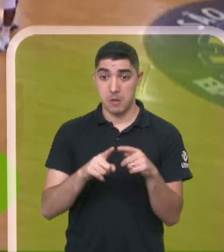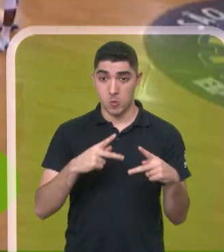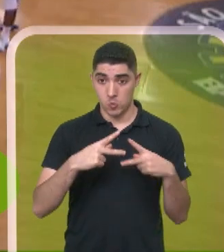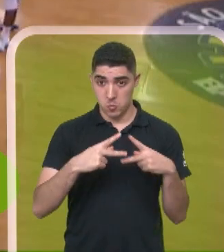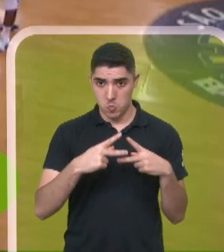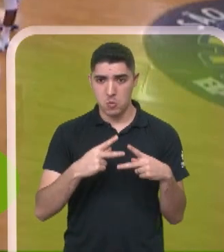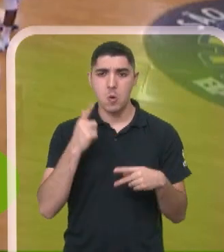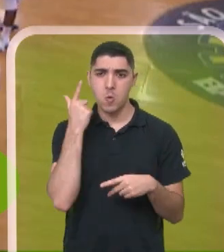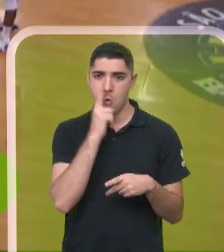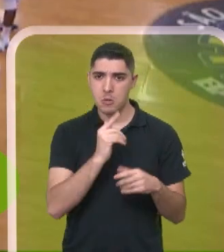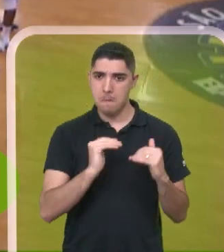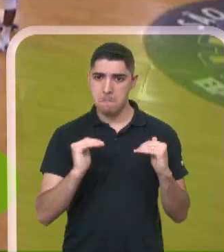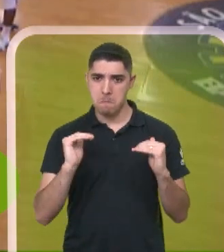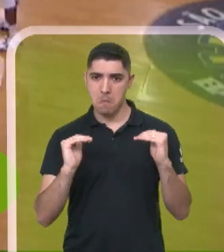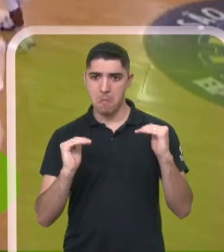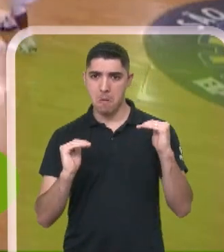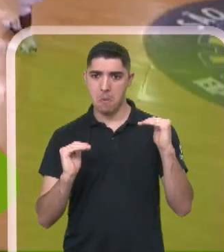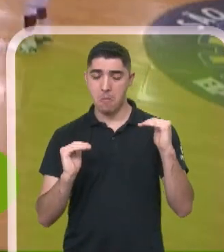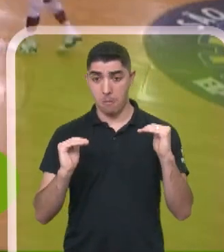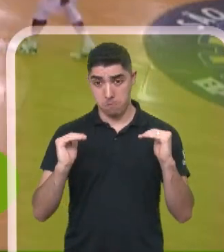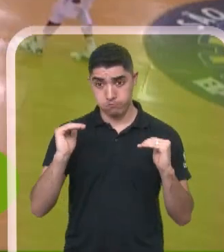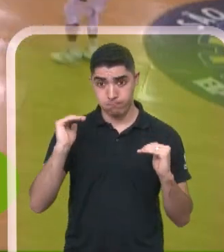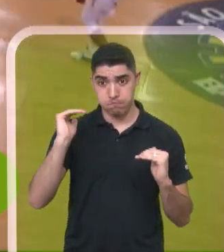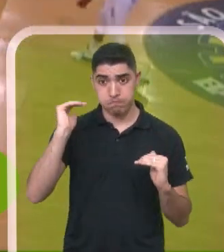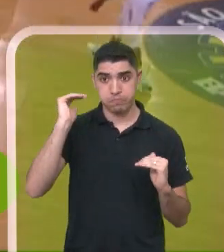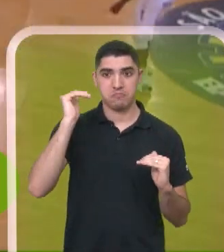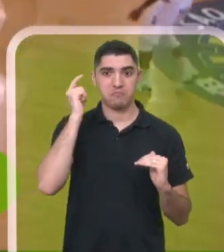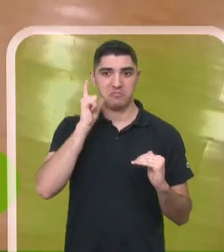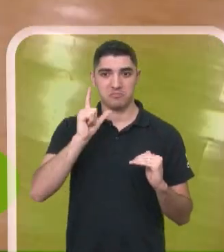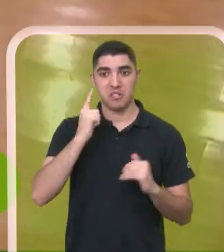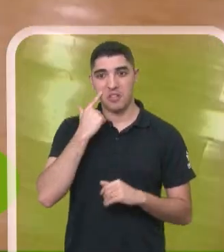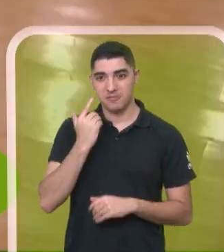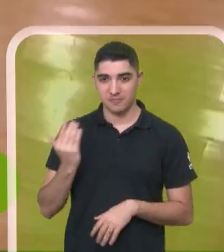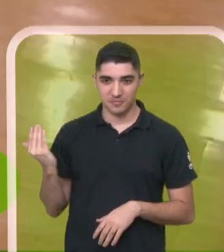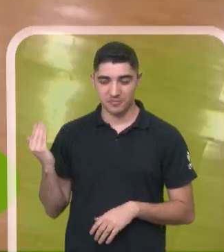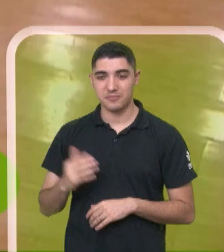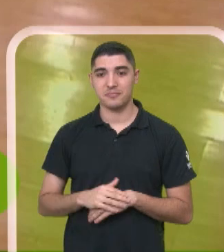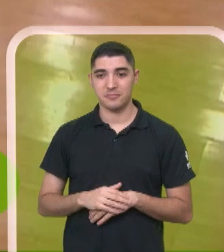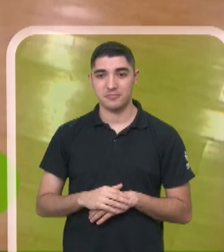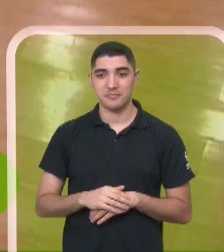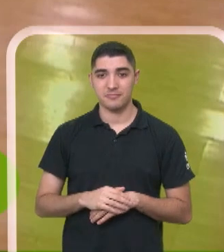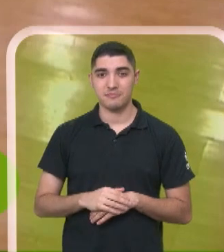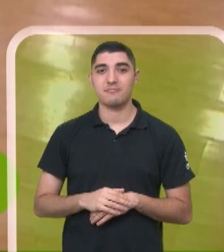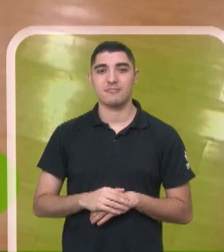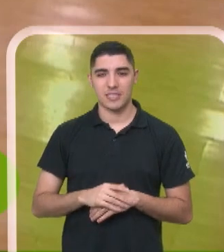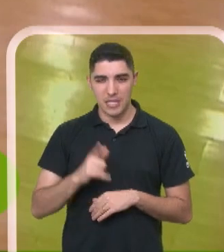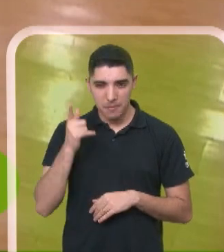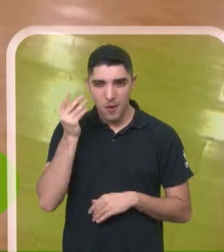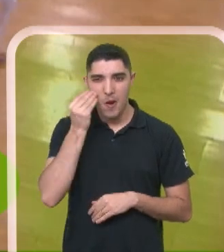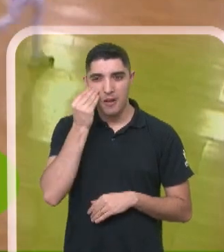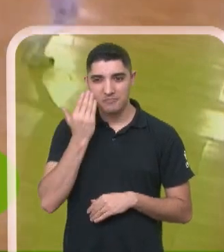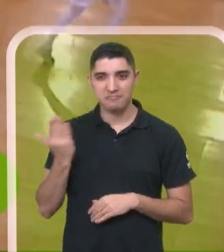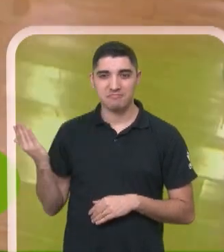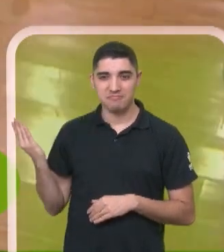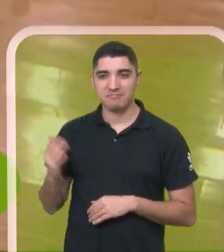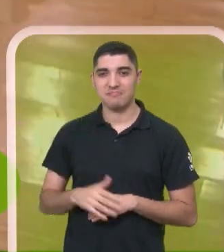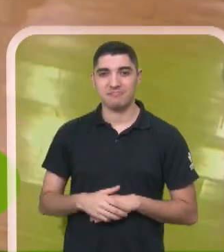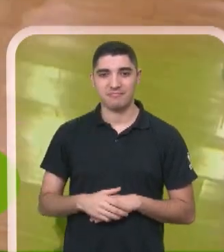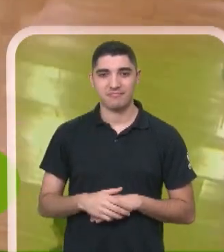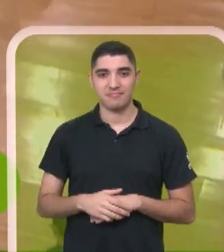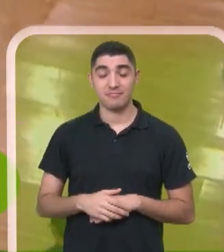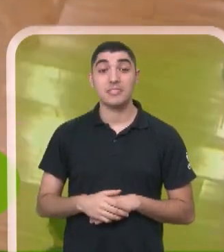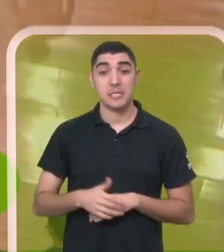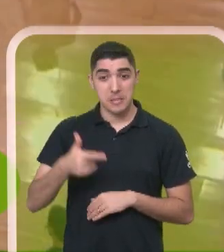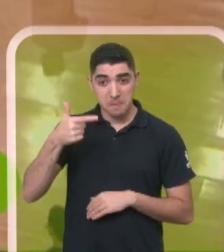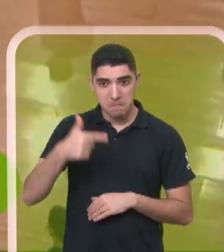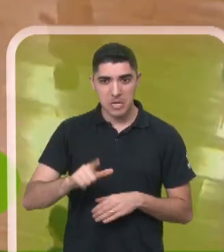foi aumentando a vantagem com jogadas de garrafão, com bolas choradas e